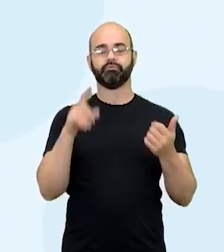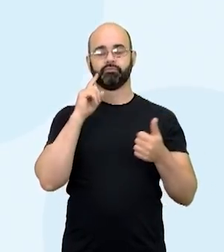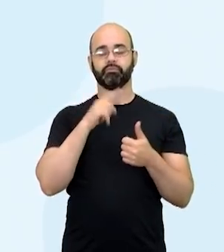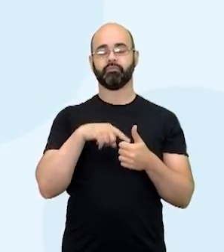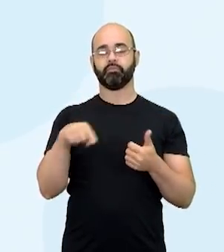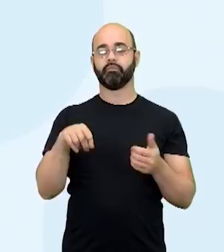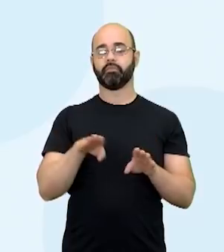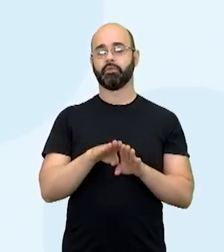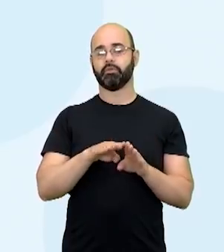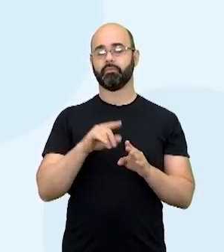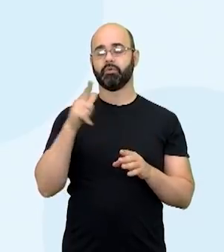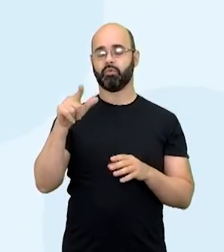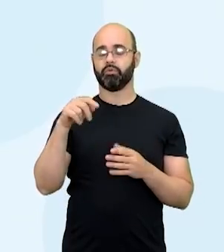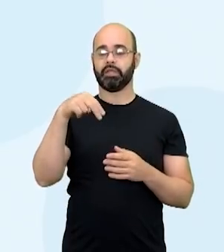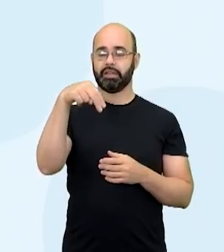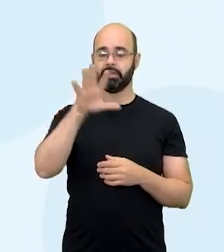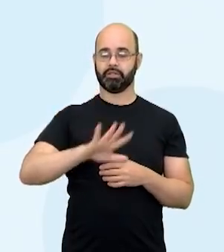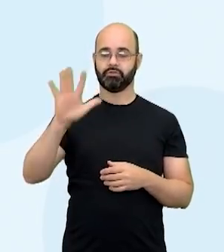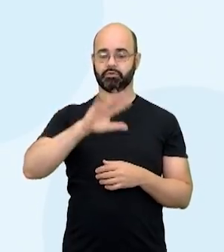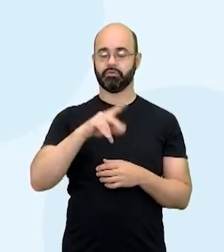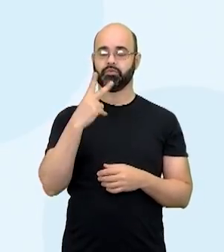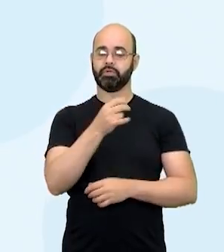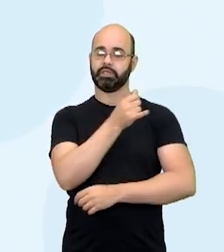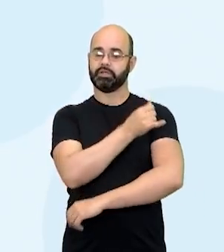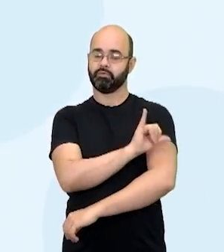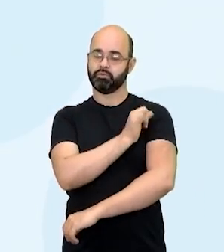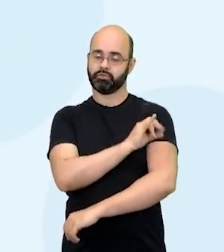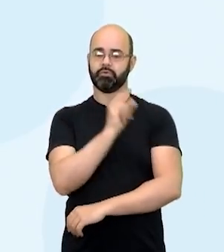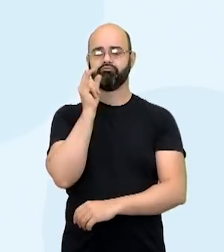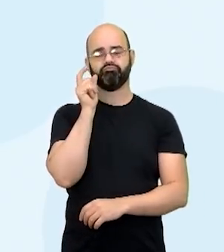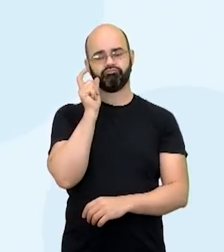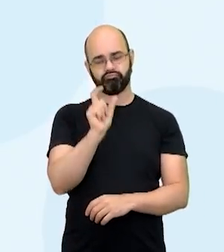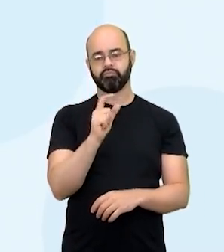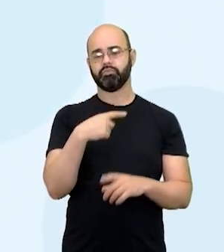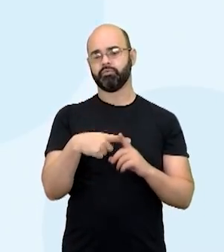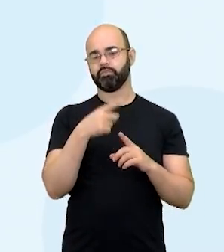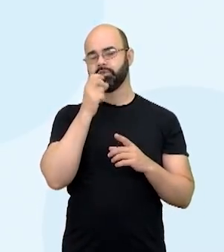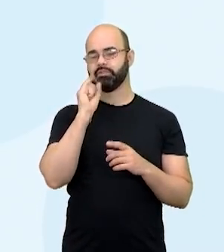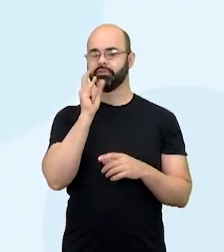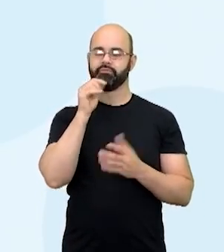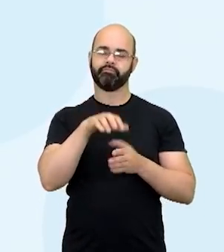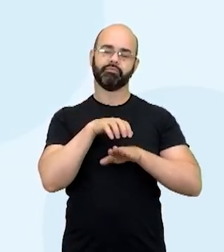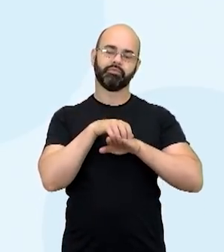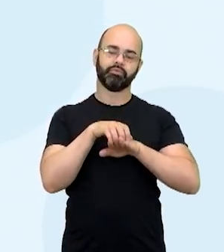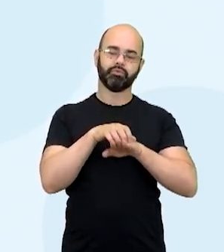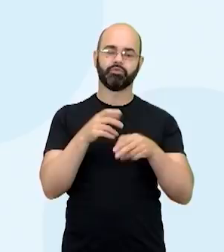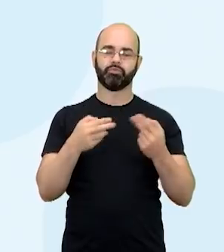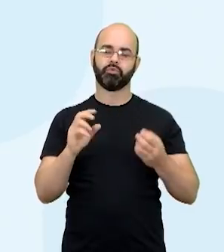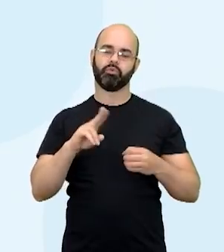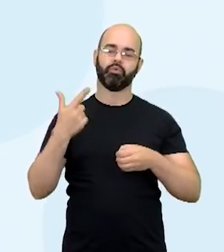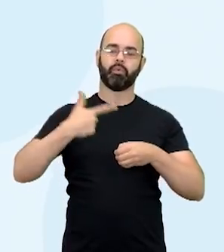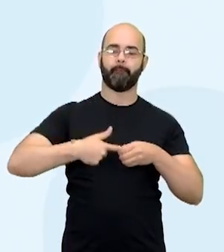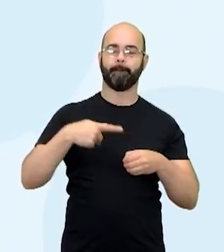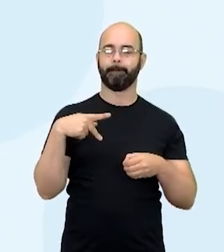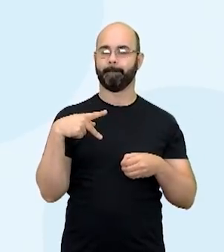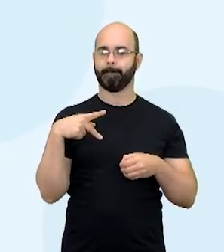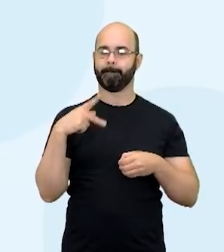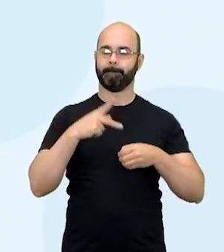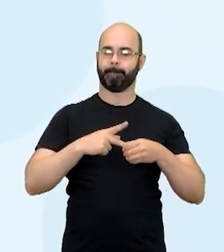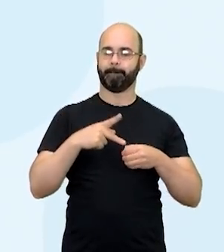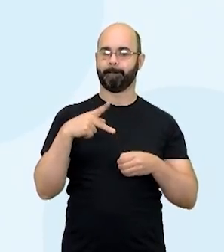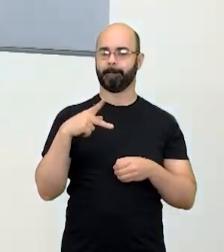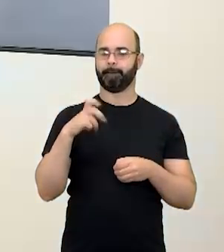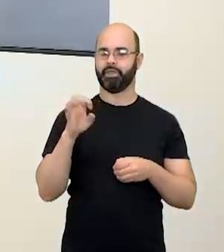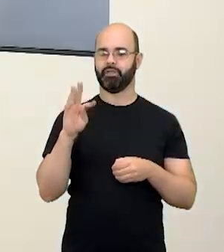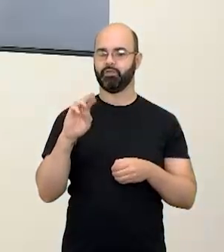Janeiro, que também é um polo atrativo, né? Principalmente quando falamos, né, do turismo e do petróleo, e temos Brasília, né,